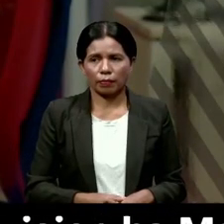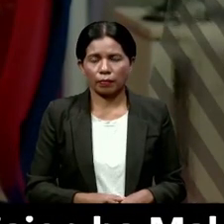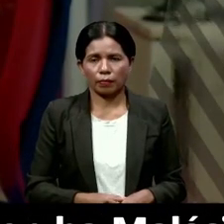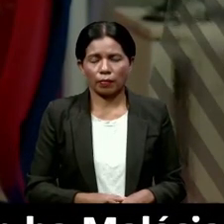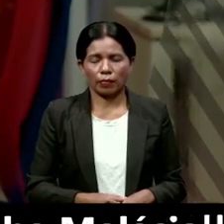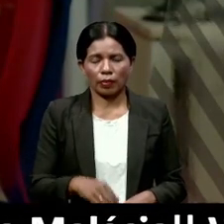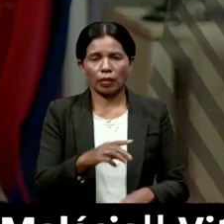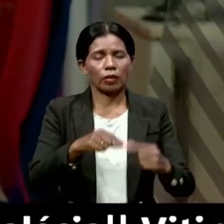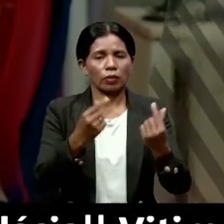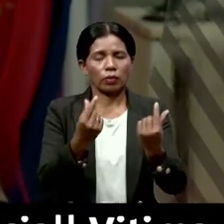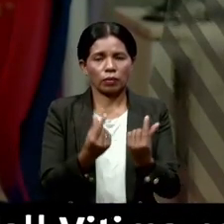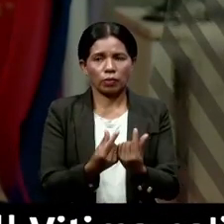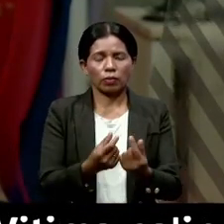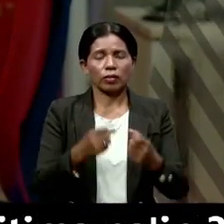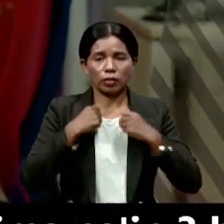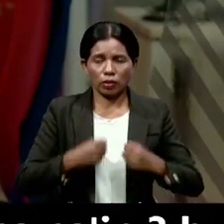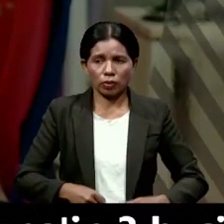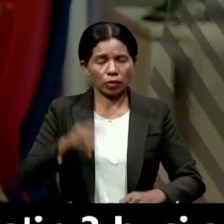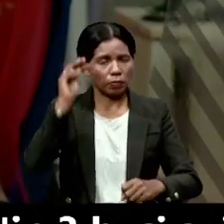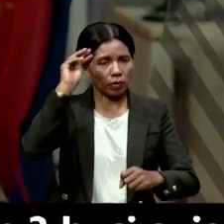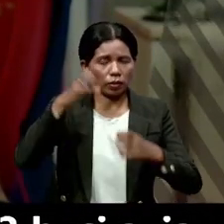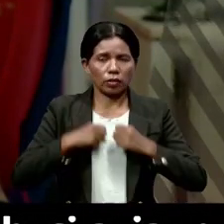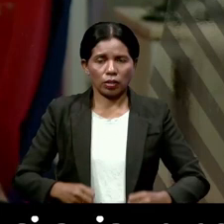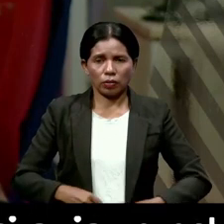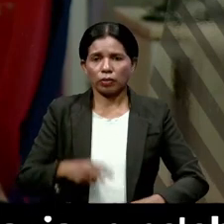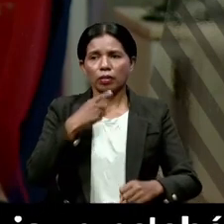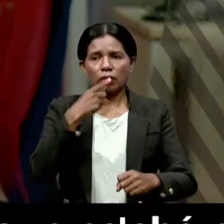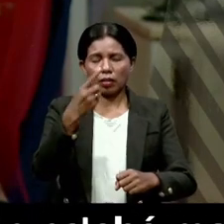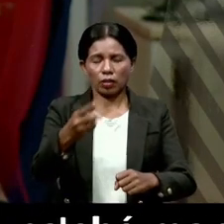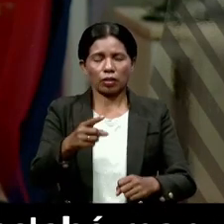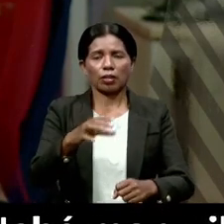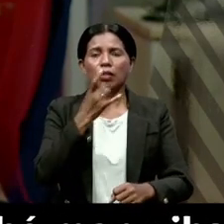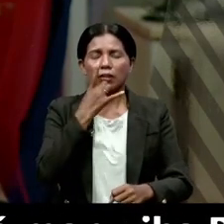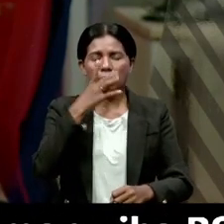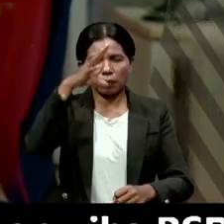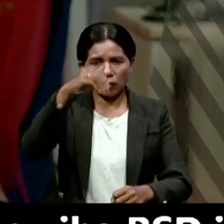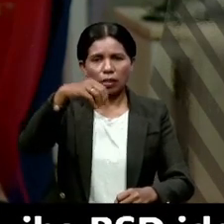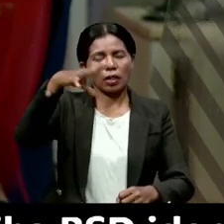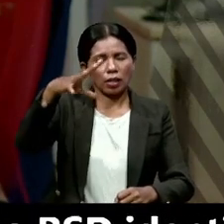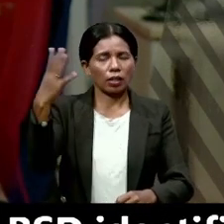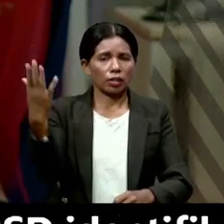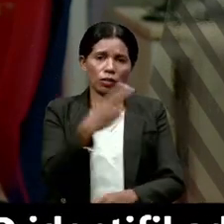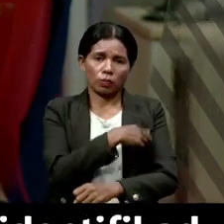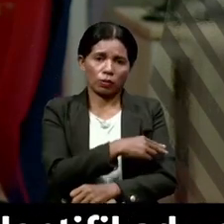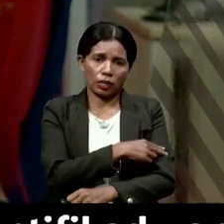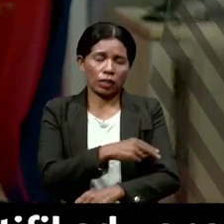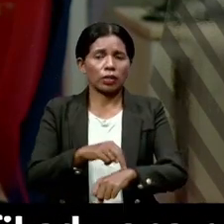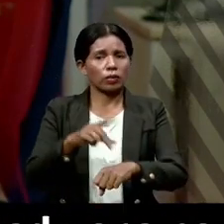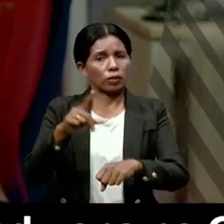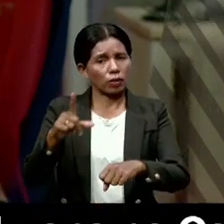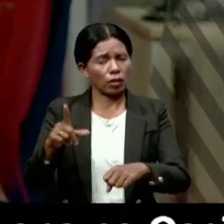Porta-voz Equipa Integrado Saúde, Ministério Saúde considera eletricidade matelaca em Hospital Nacional lá